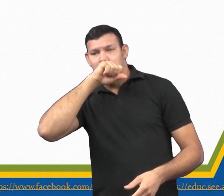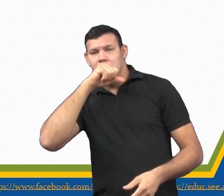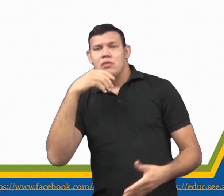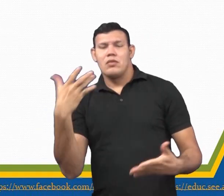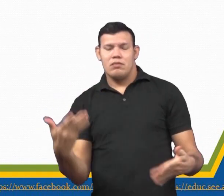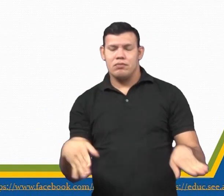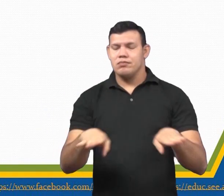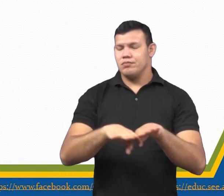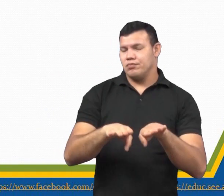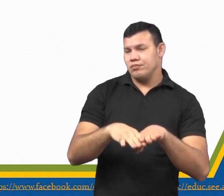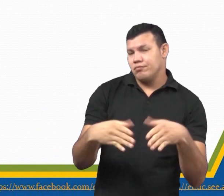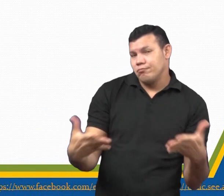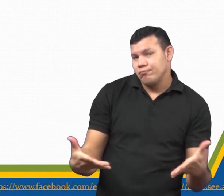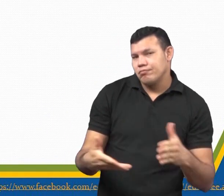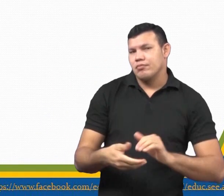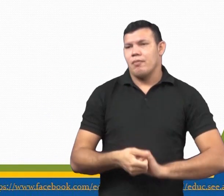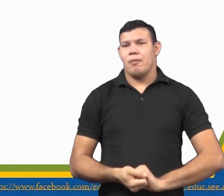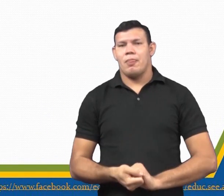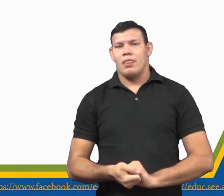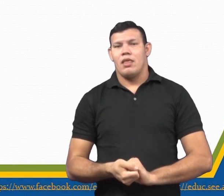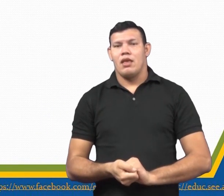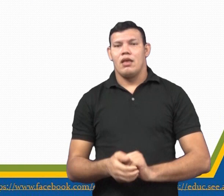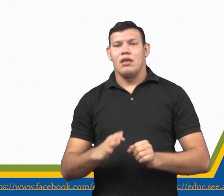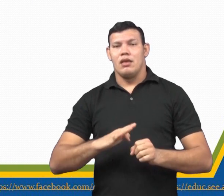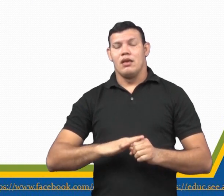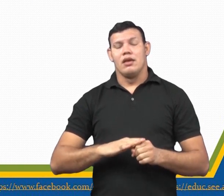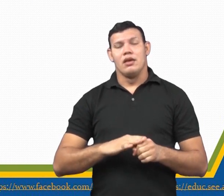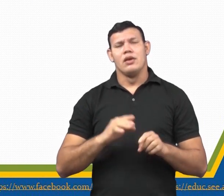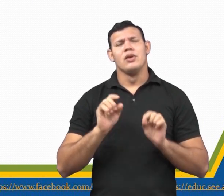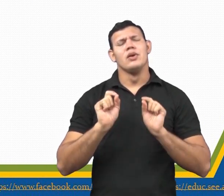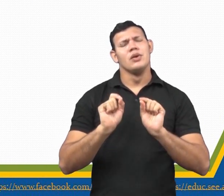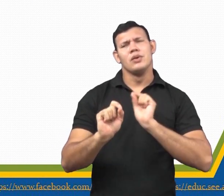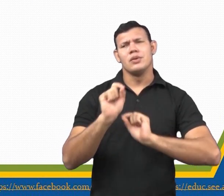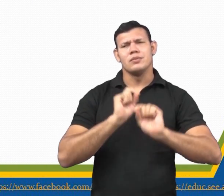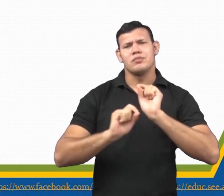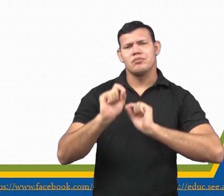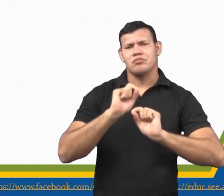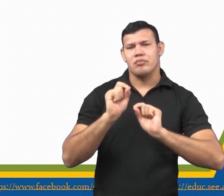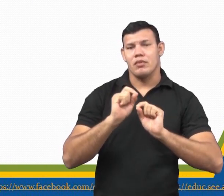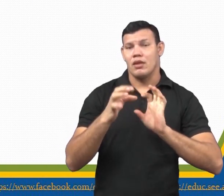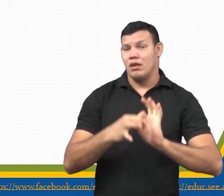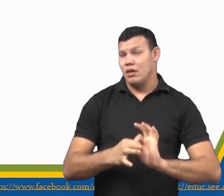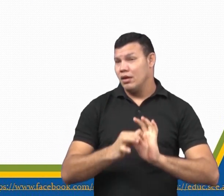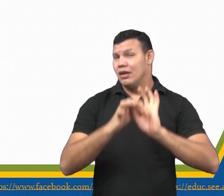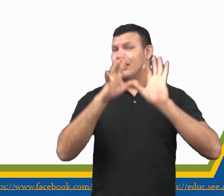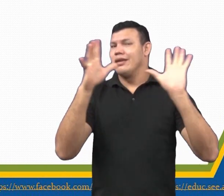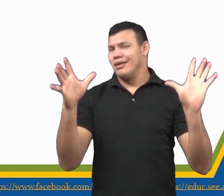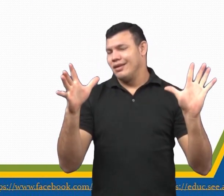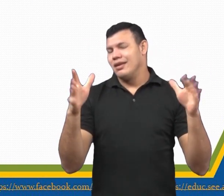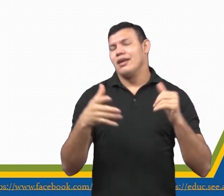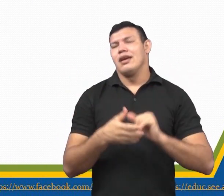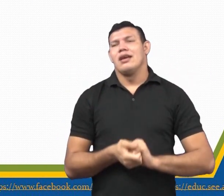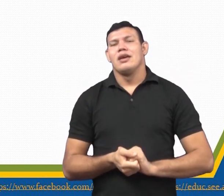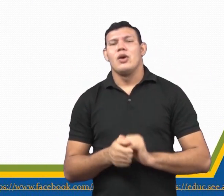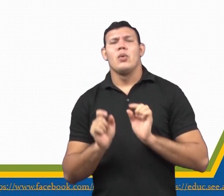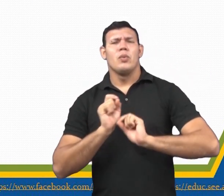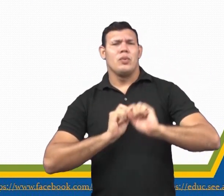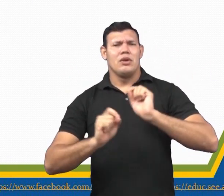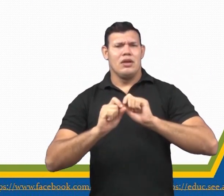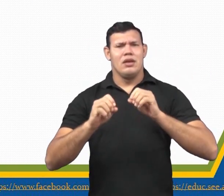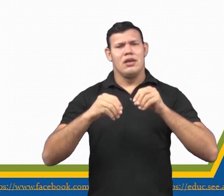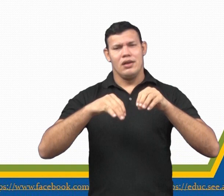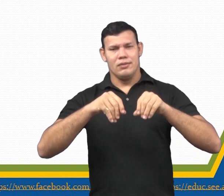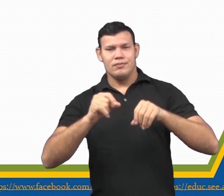Em relação à descolonização, ocorreu de forma e em datas muito diferentes. Alguns arquipélagos